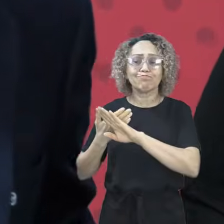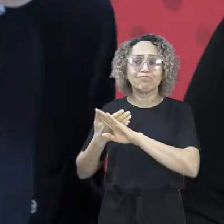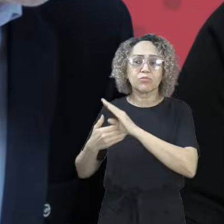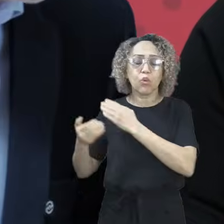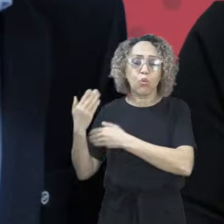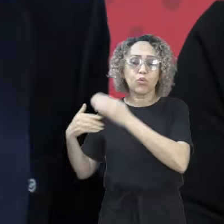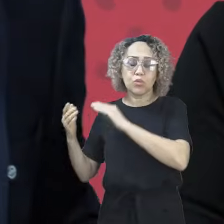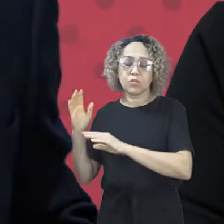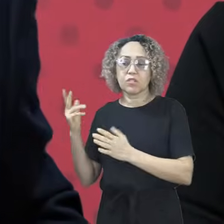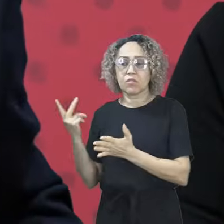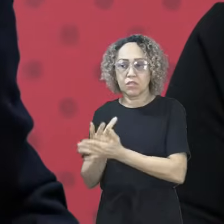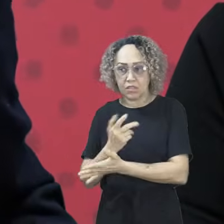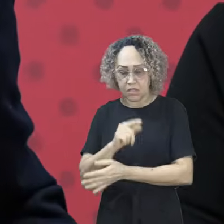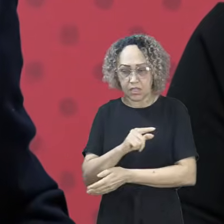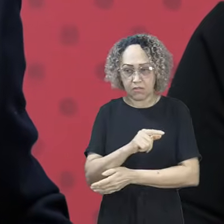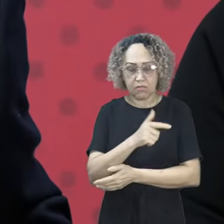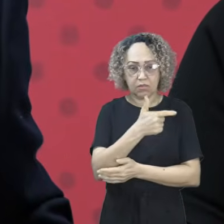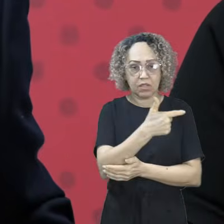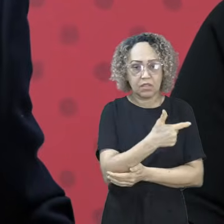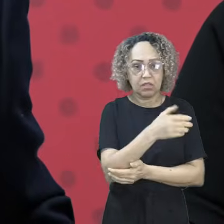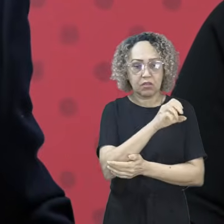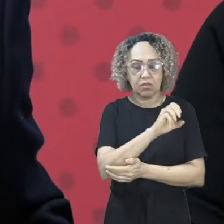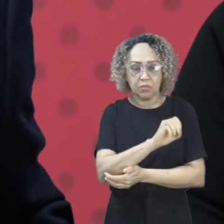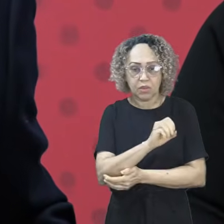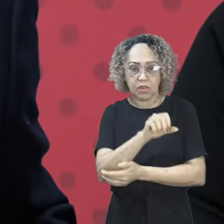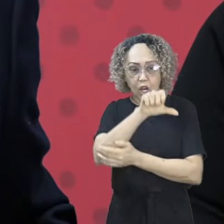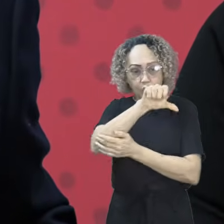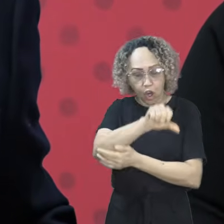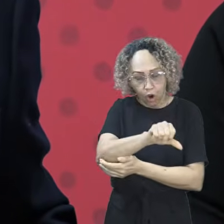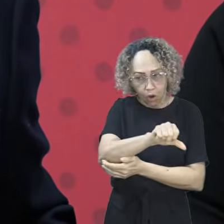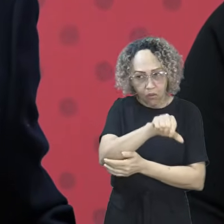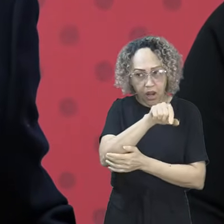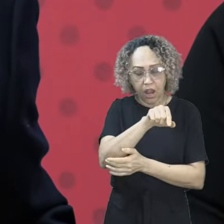tivemos naquela época